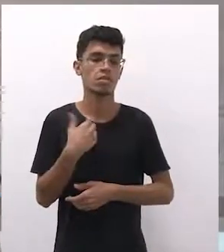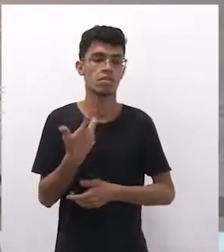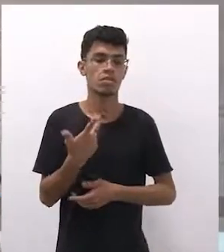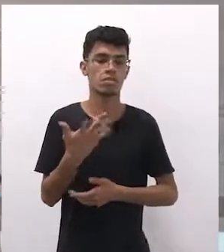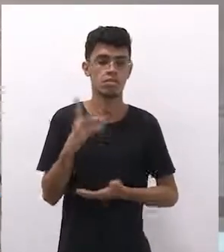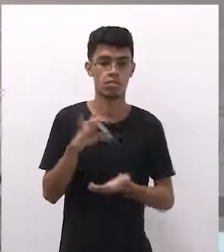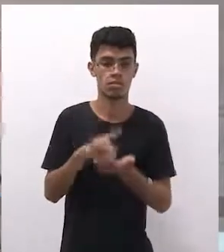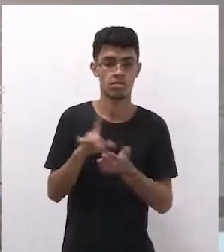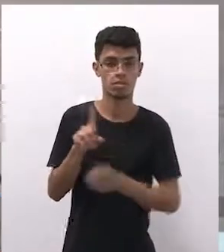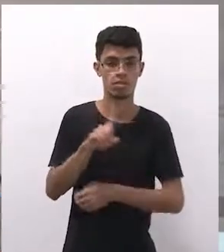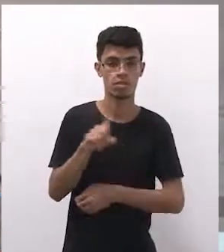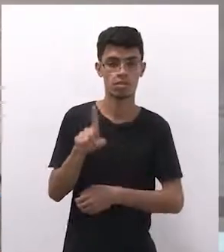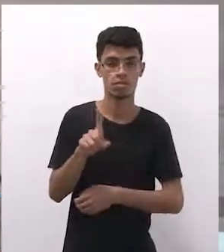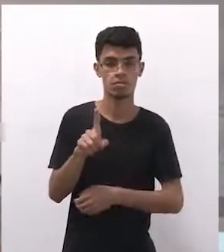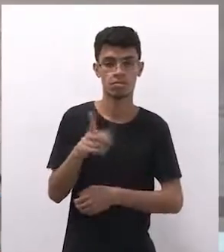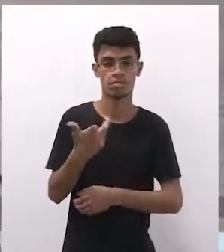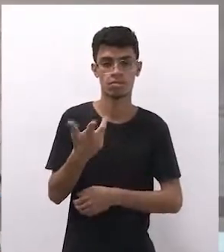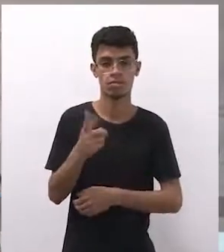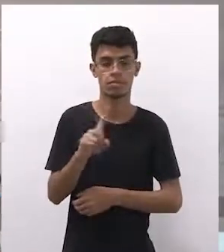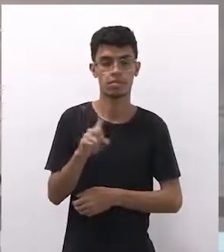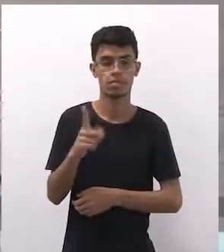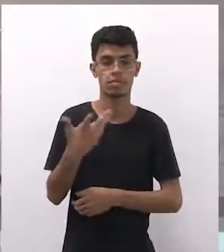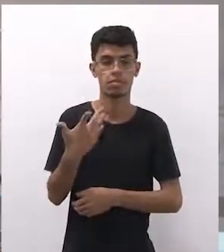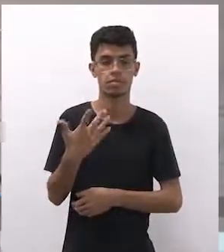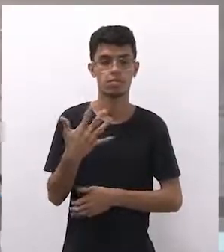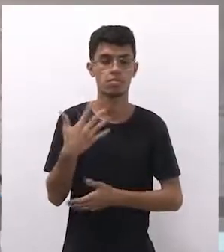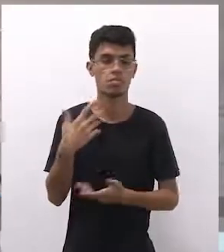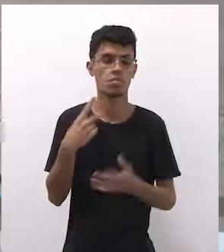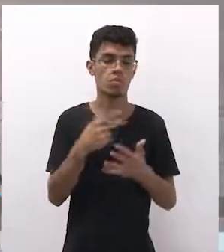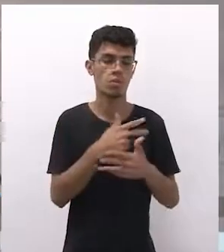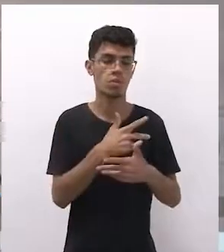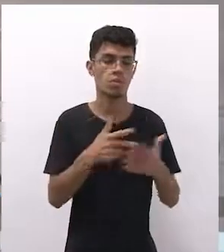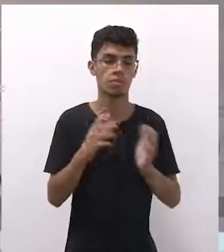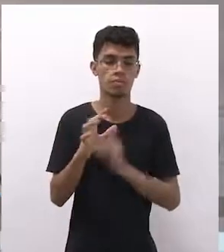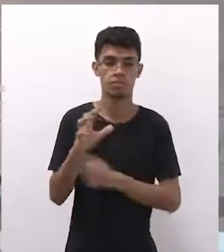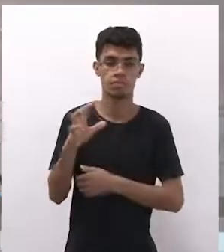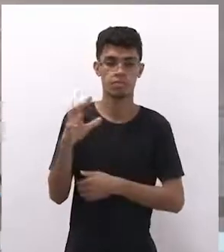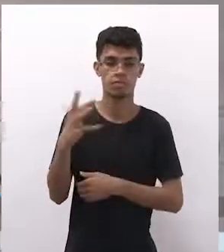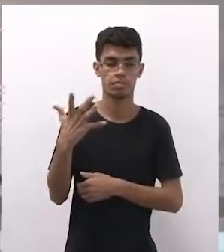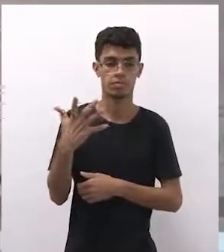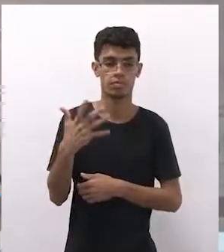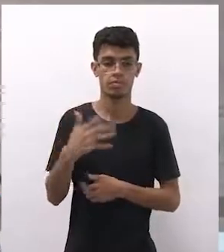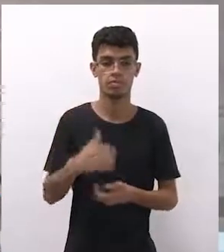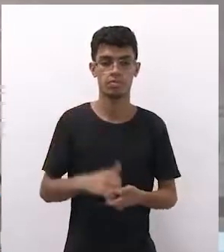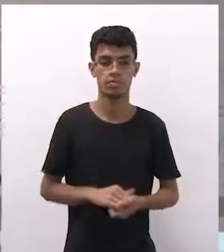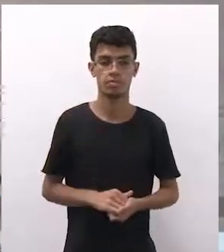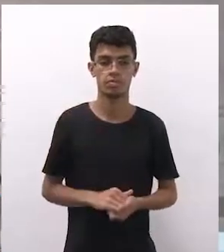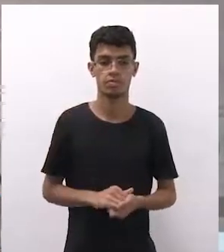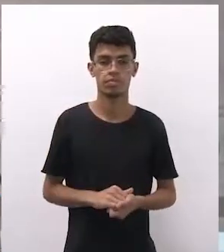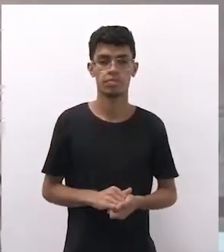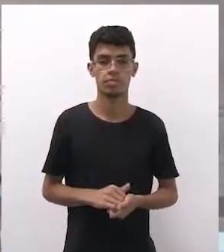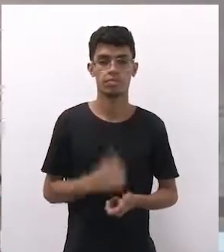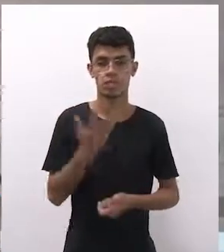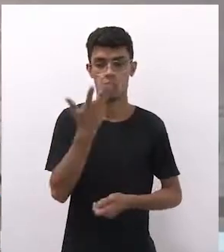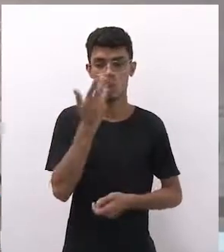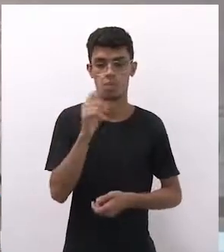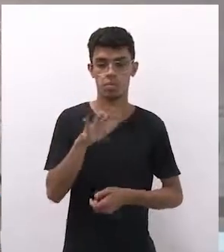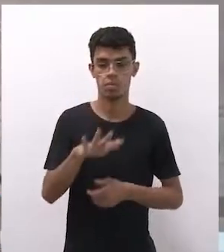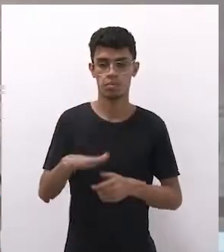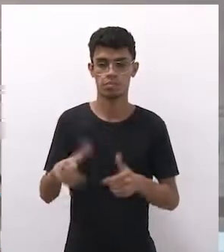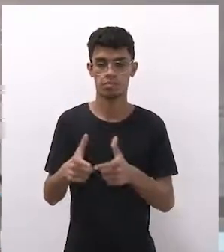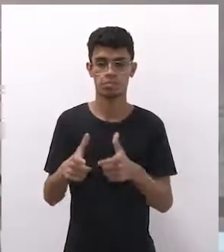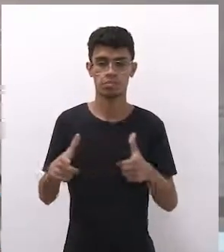não é uma questão estrutural e que a maioria das crianças com o mesmo